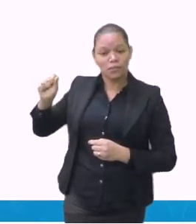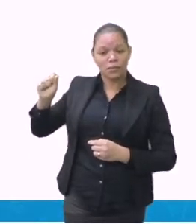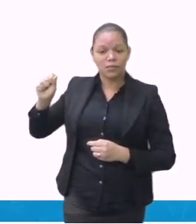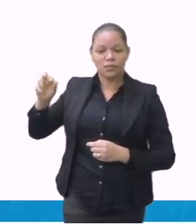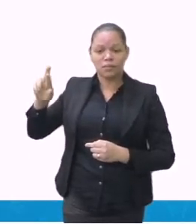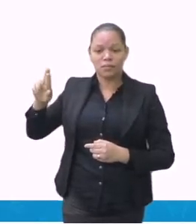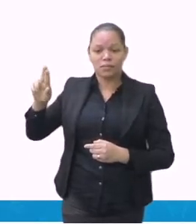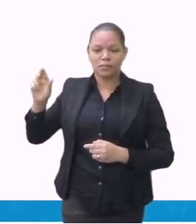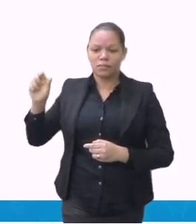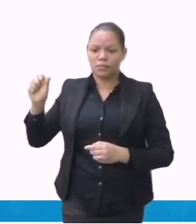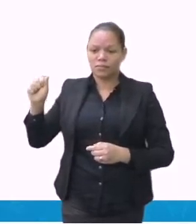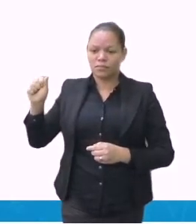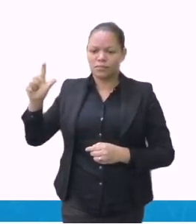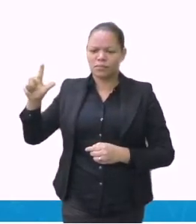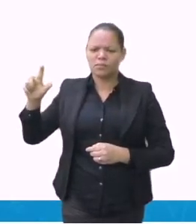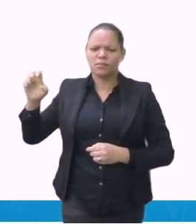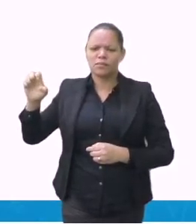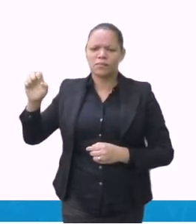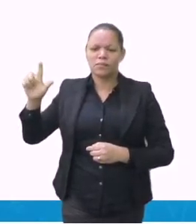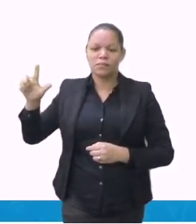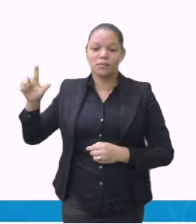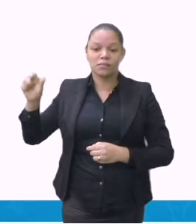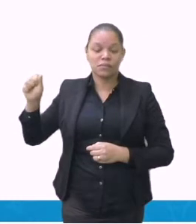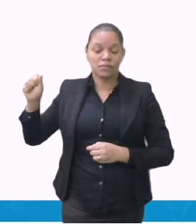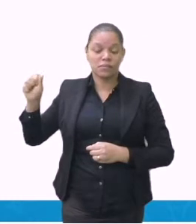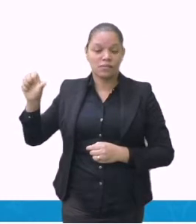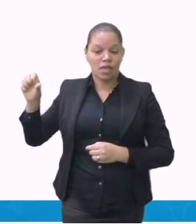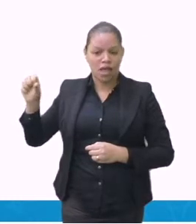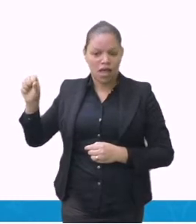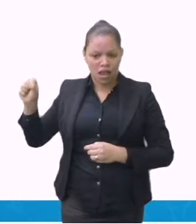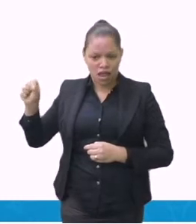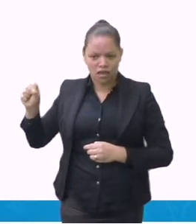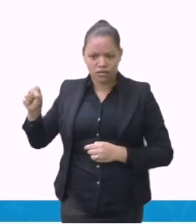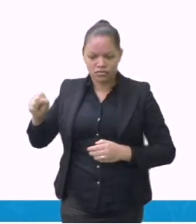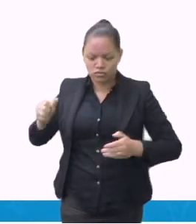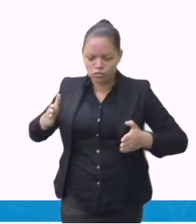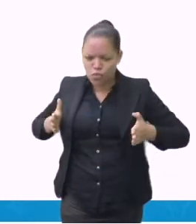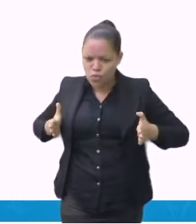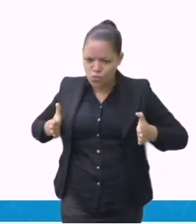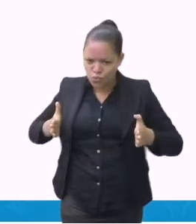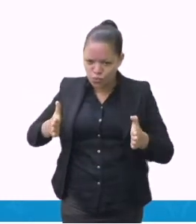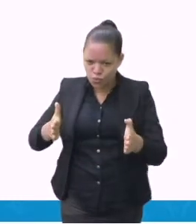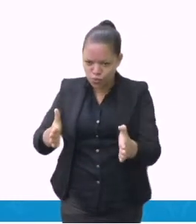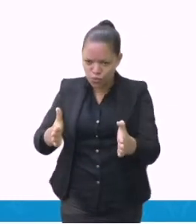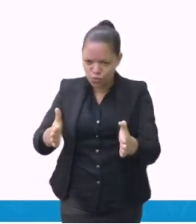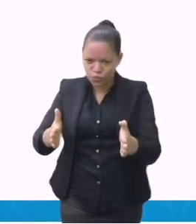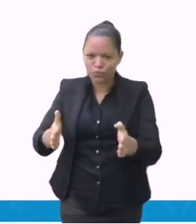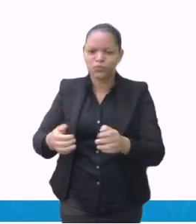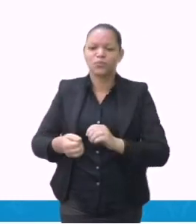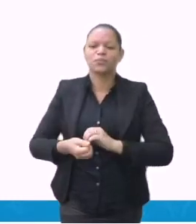de nós lembrarmos aqui nas retas paralelas é que elas vão manter entre si a mesma